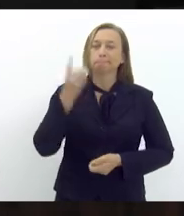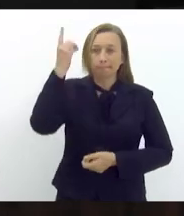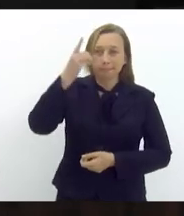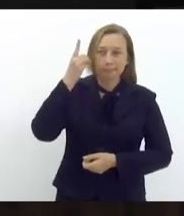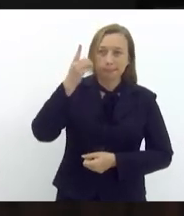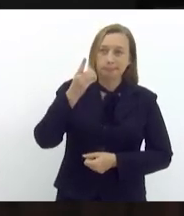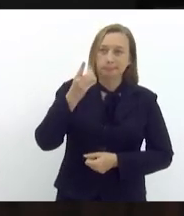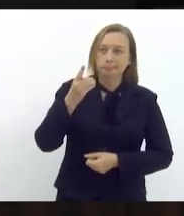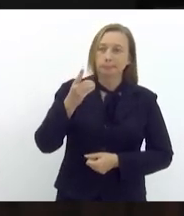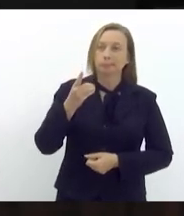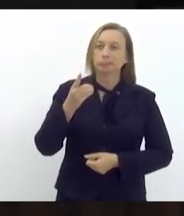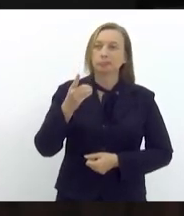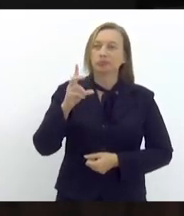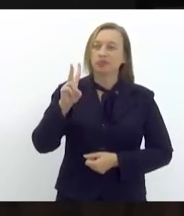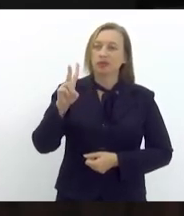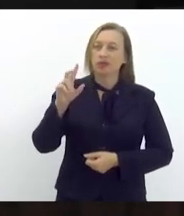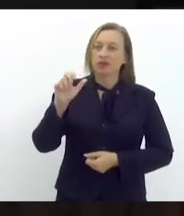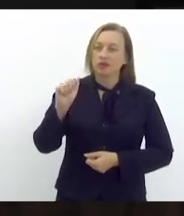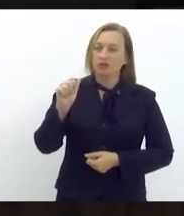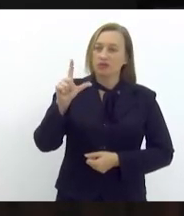Valdeci da saúde por favor